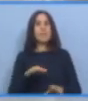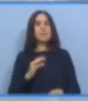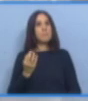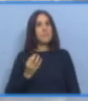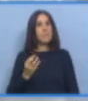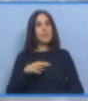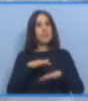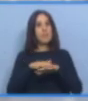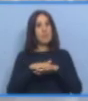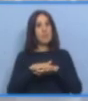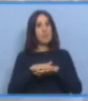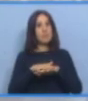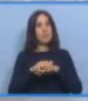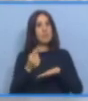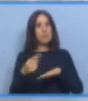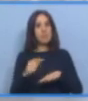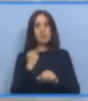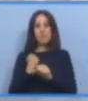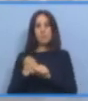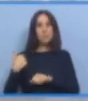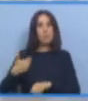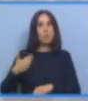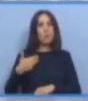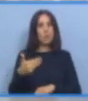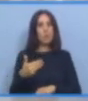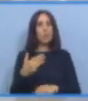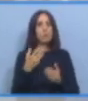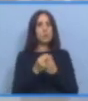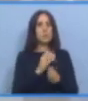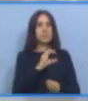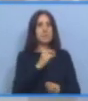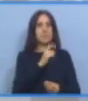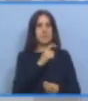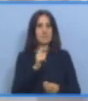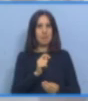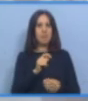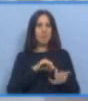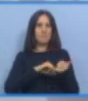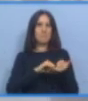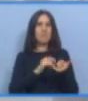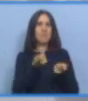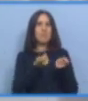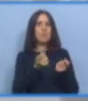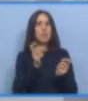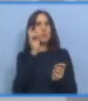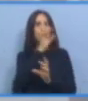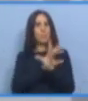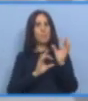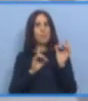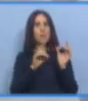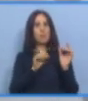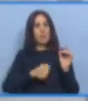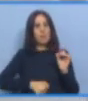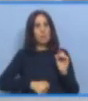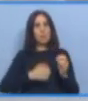também para a rede o trabalho que temos vindo a fazer com a CITSE, uma organização, uma rede europeia de organizações católicas para